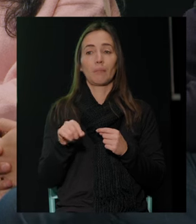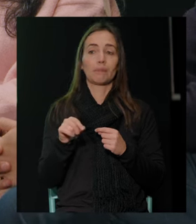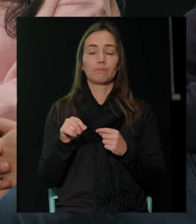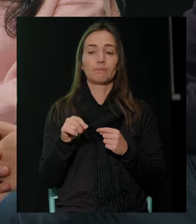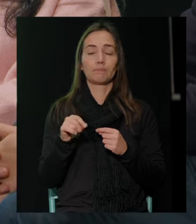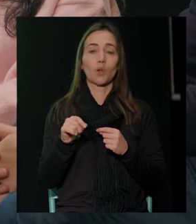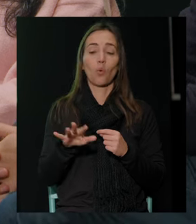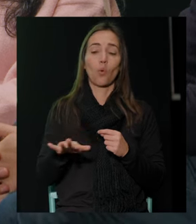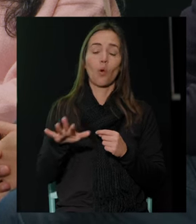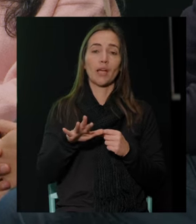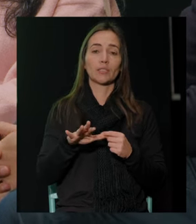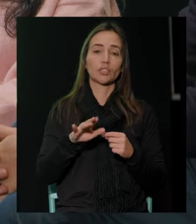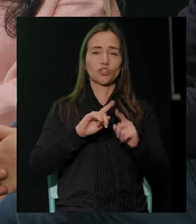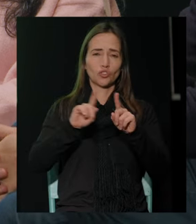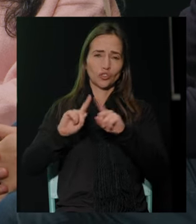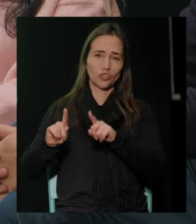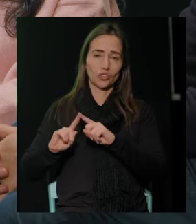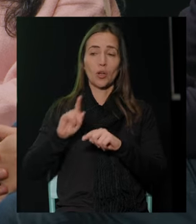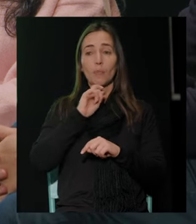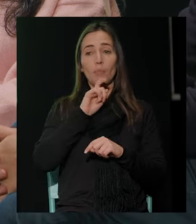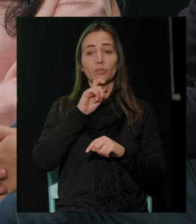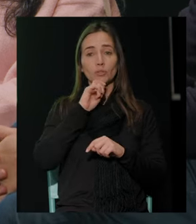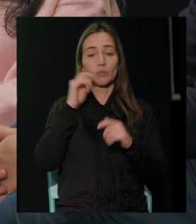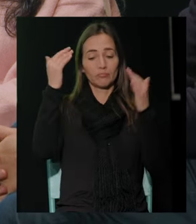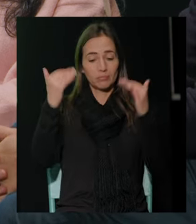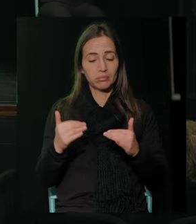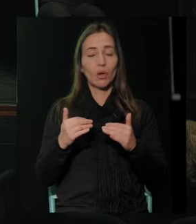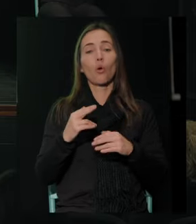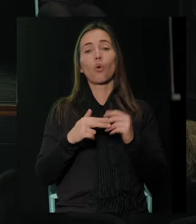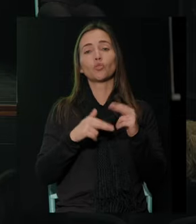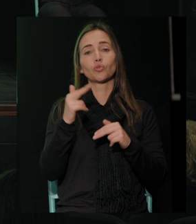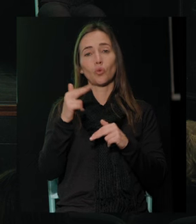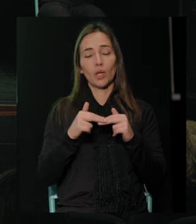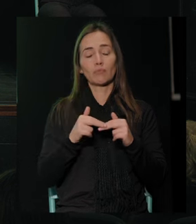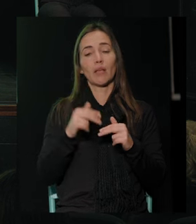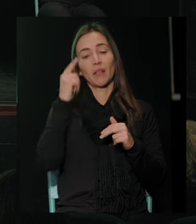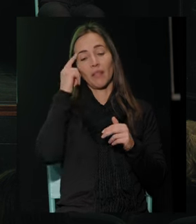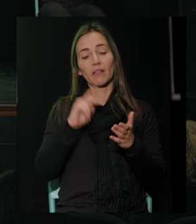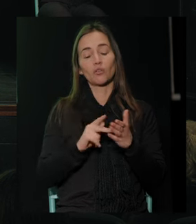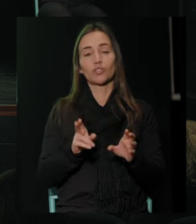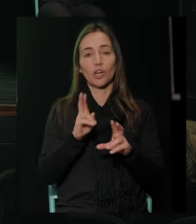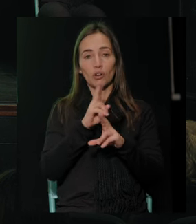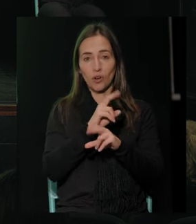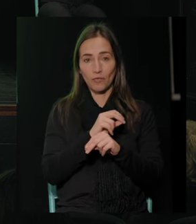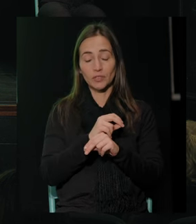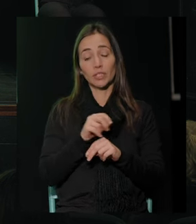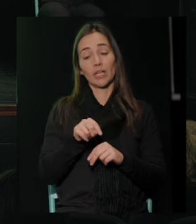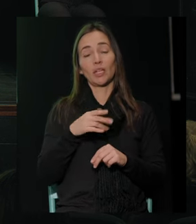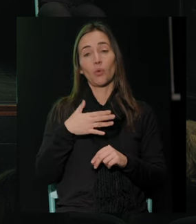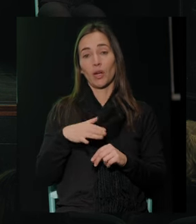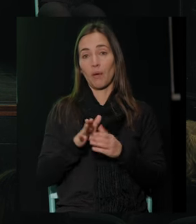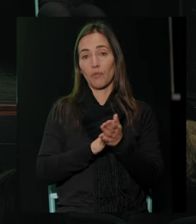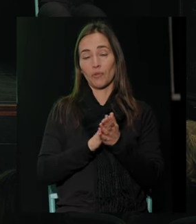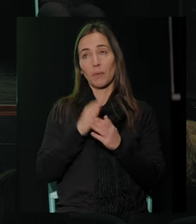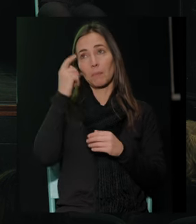suas diferentes localizações geográficas, possa de baixo para cima construir novas soluções tecnológicas, mas, e era aí que eu queria chegar e termino, pegando no exemplo